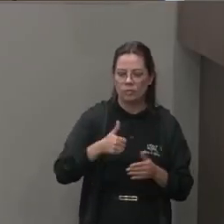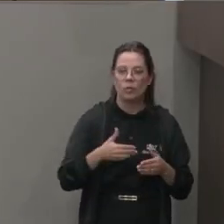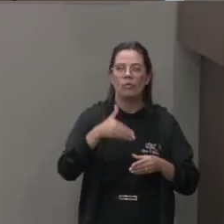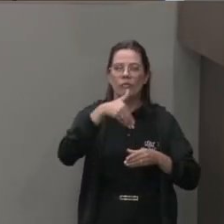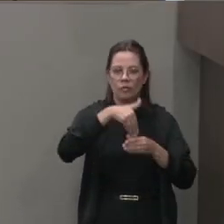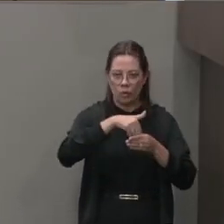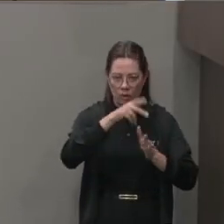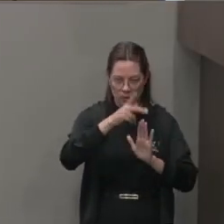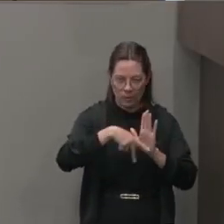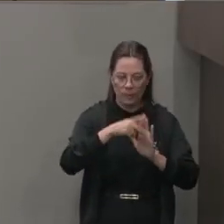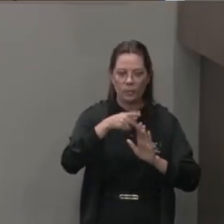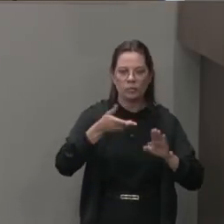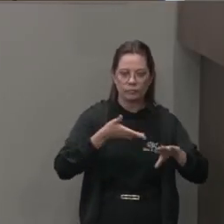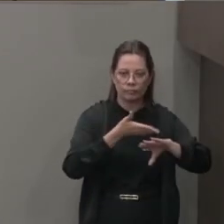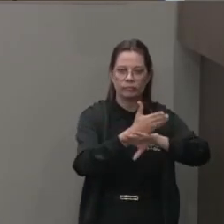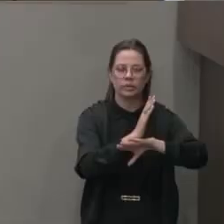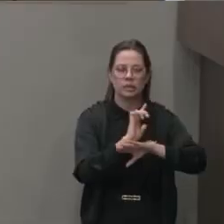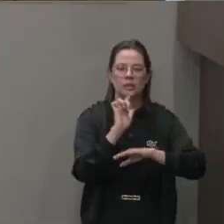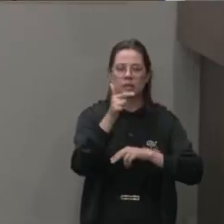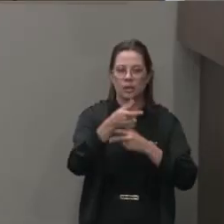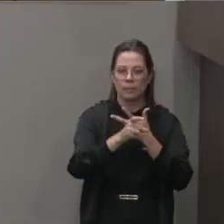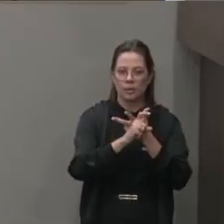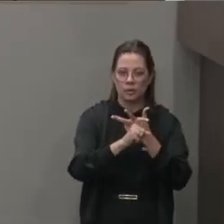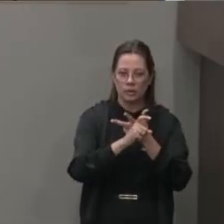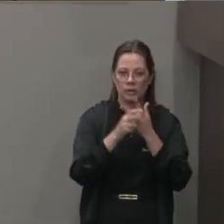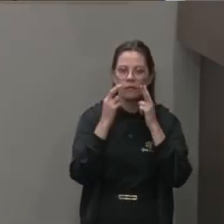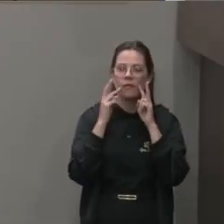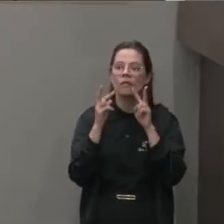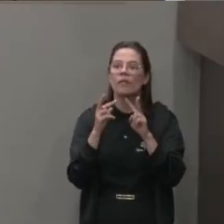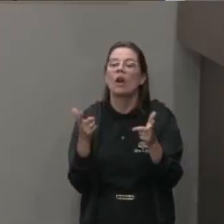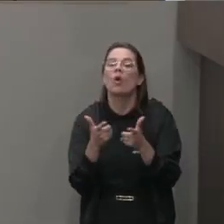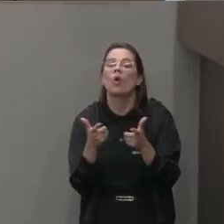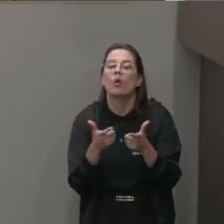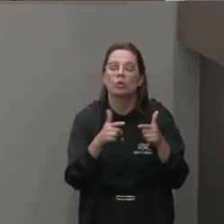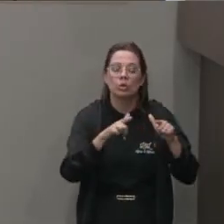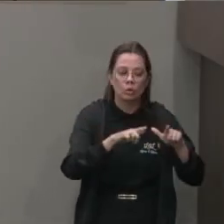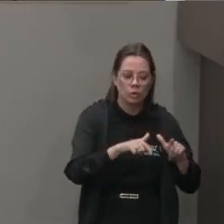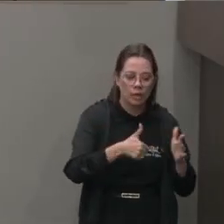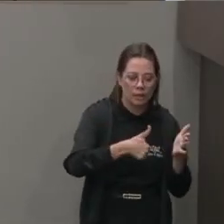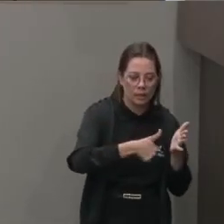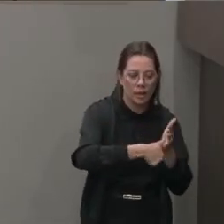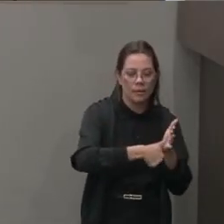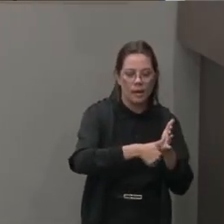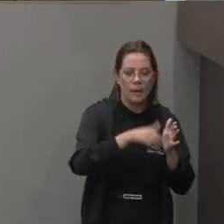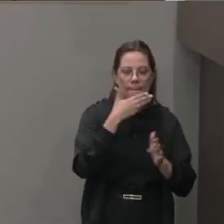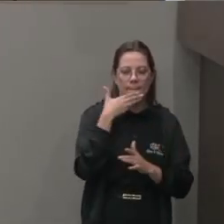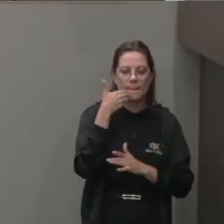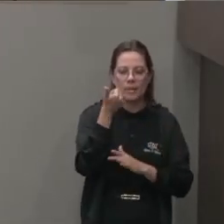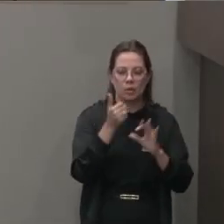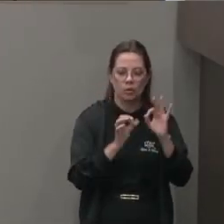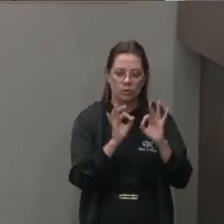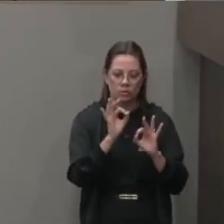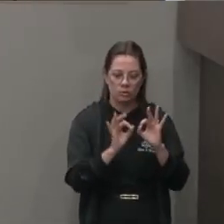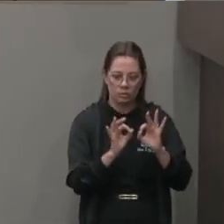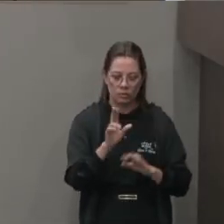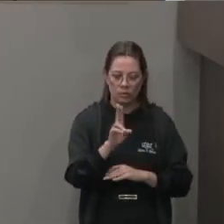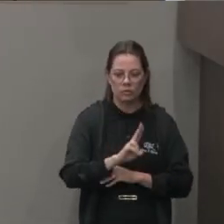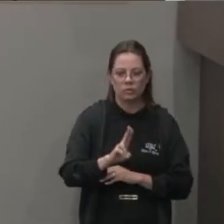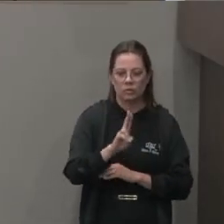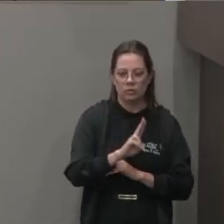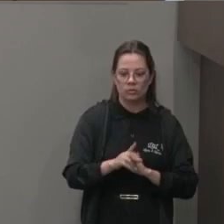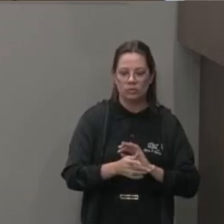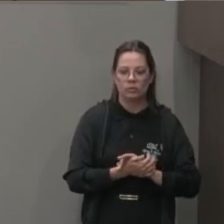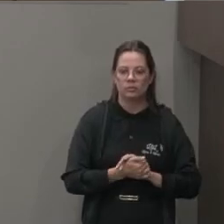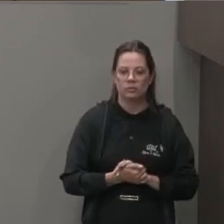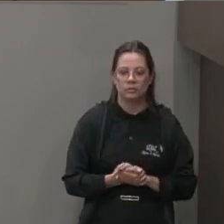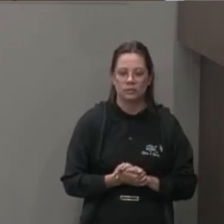votar o projeto, vamos aprovar o projeto e deixe que o executivo ache um lugar com os técnicos melhores para aonde utilizar esse